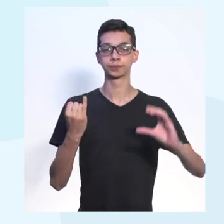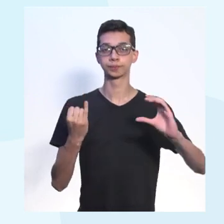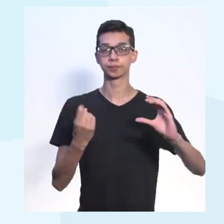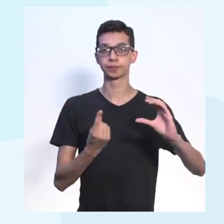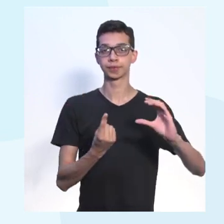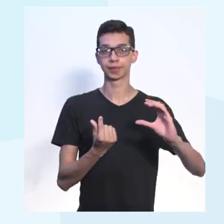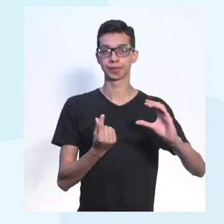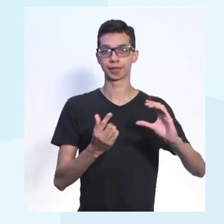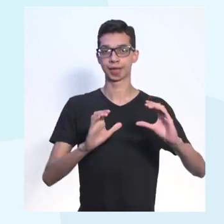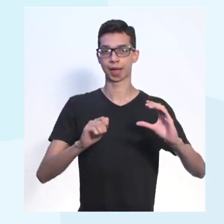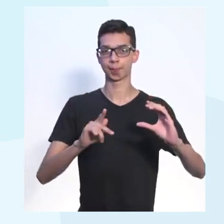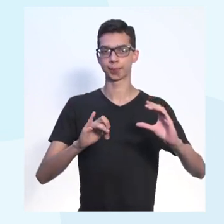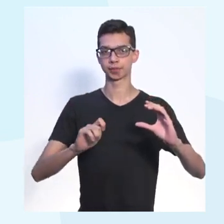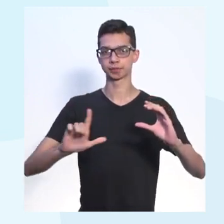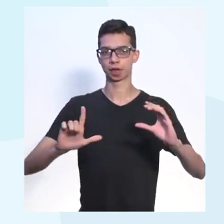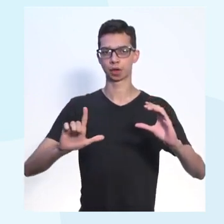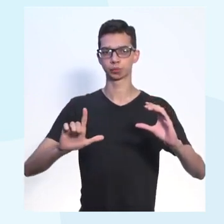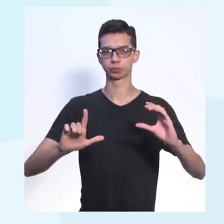capital, que é o C,